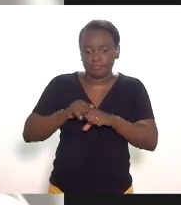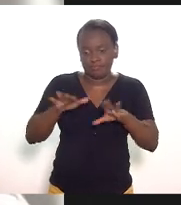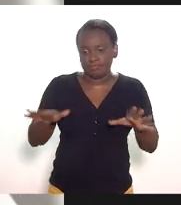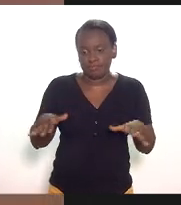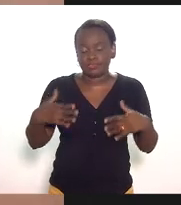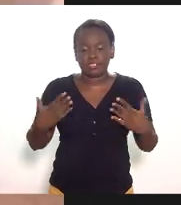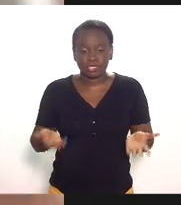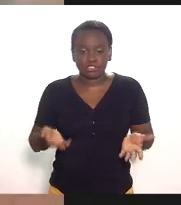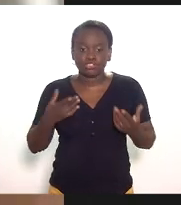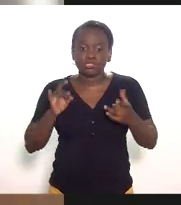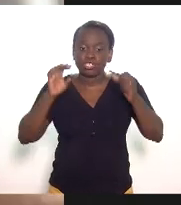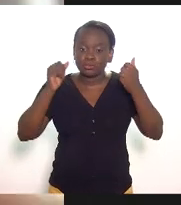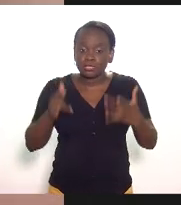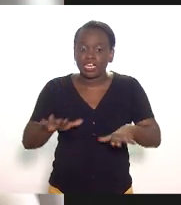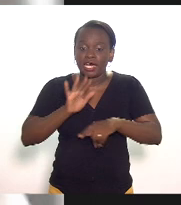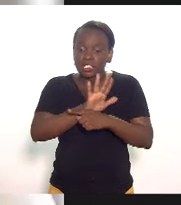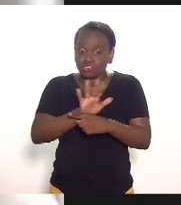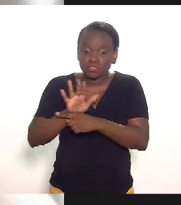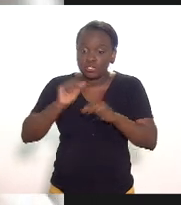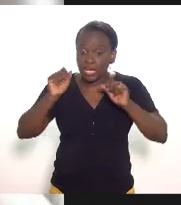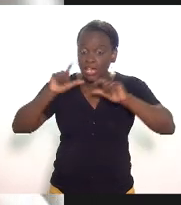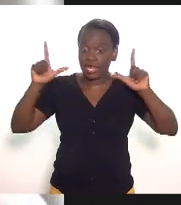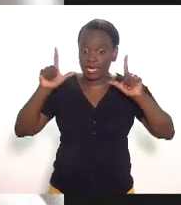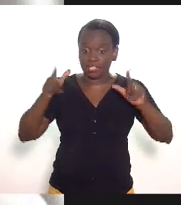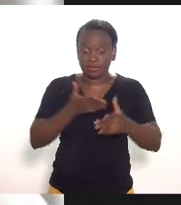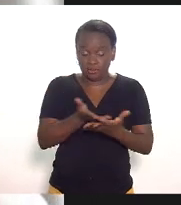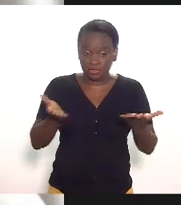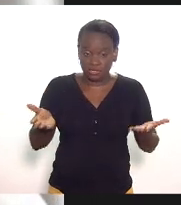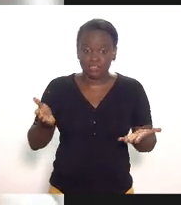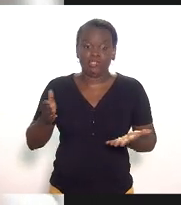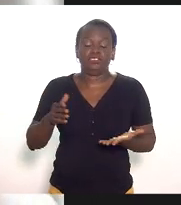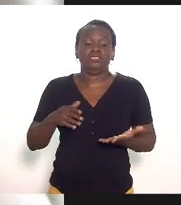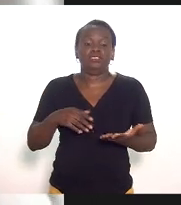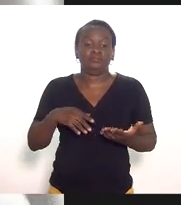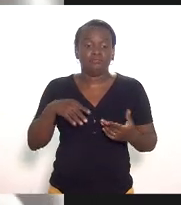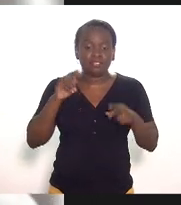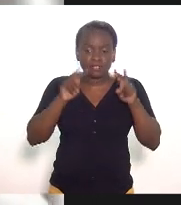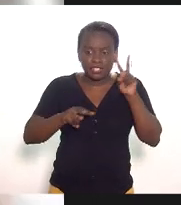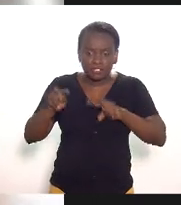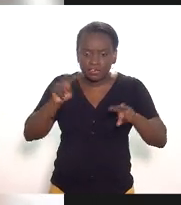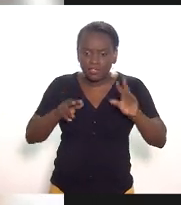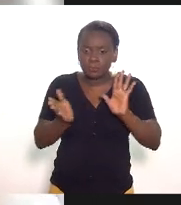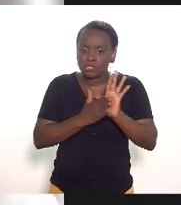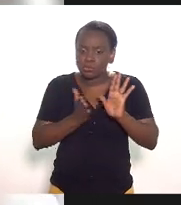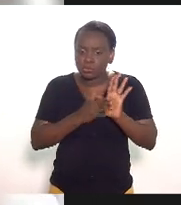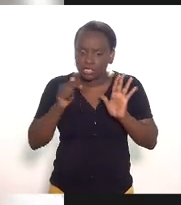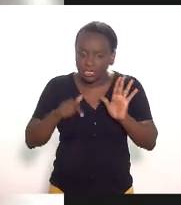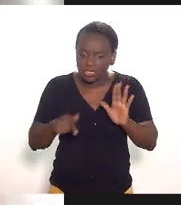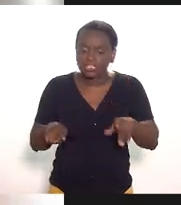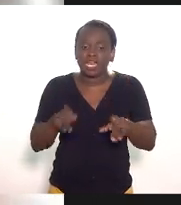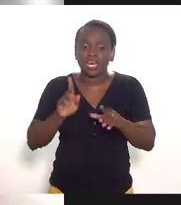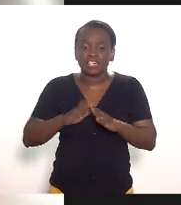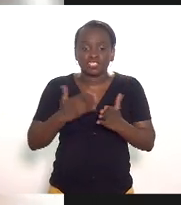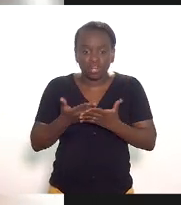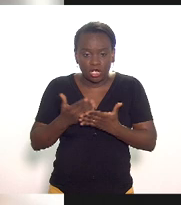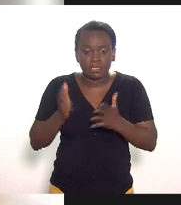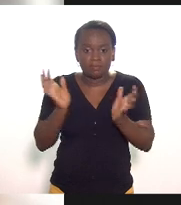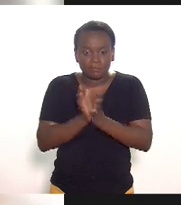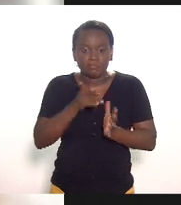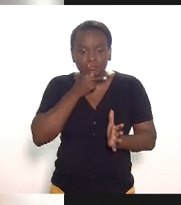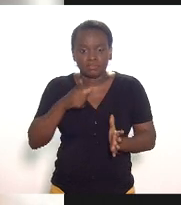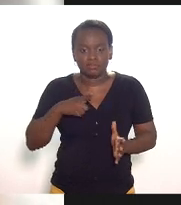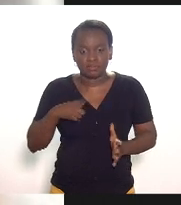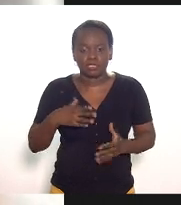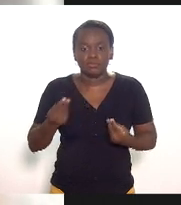eu quero simplesmente alertar os demais colegas para que observem o que está sendo proposto aqui, é uma escola com